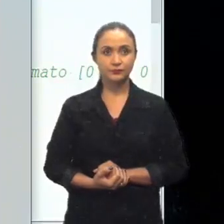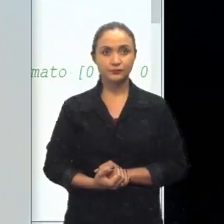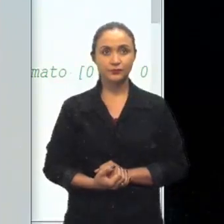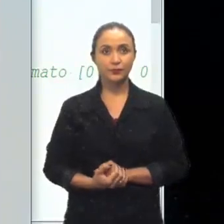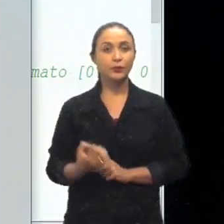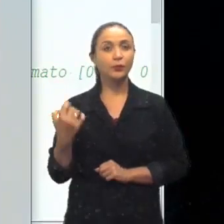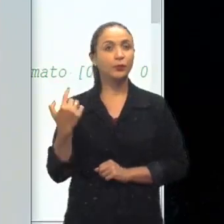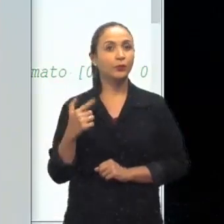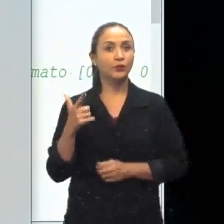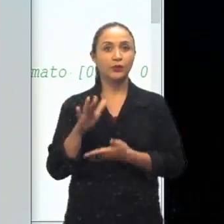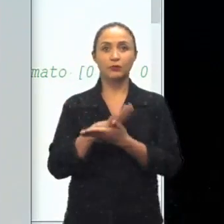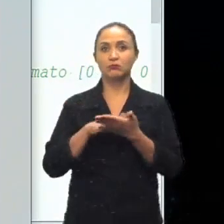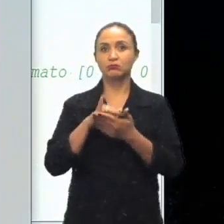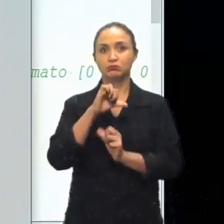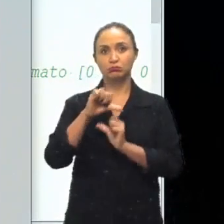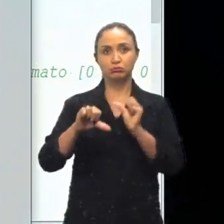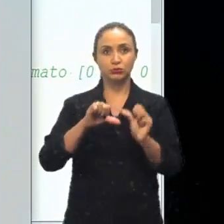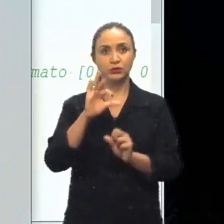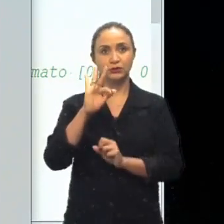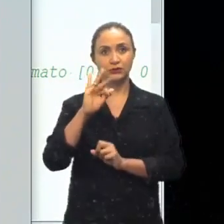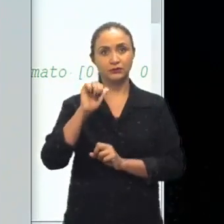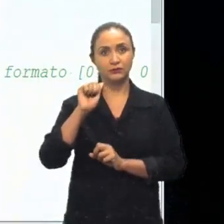não ia ter nenhuma mudança de fase.